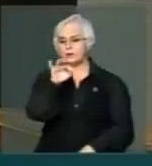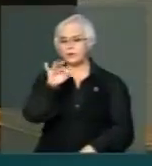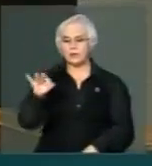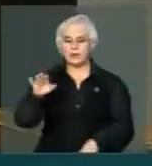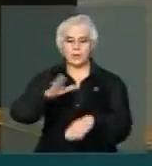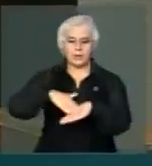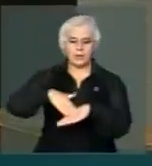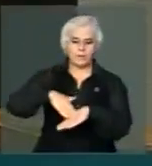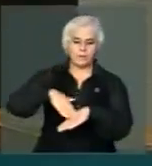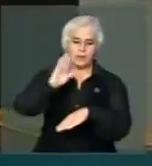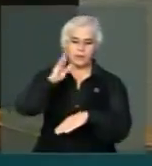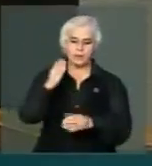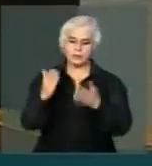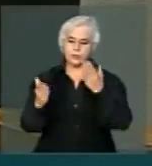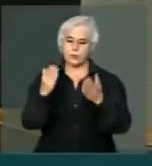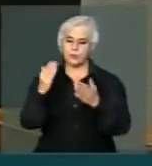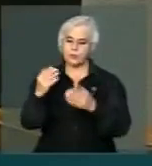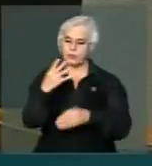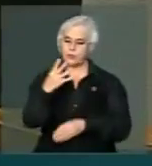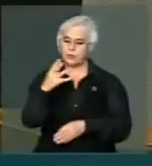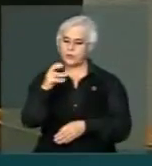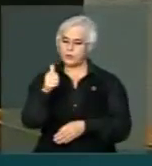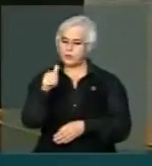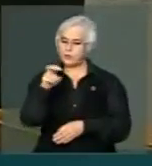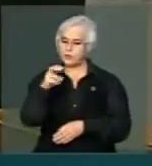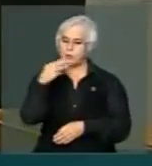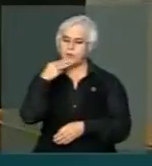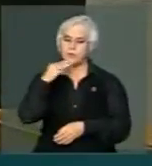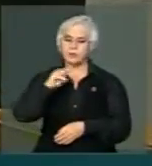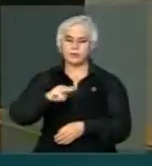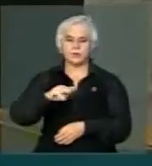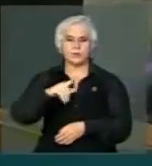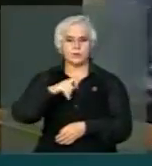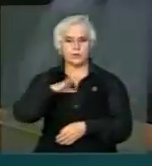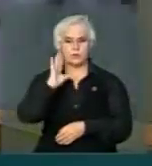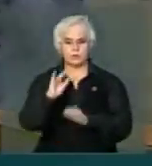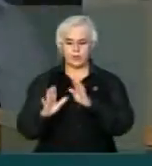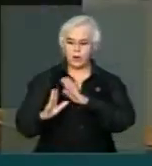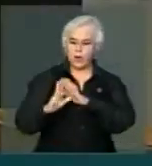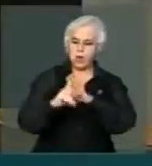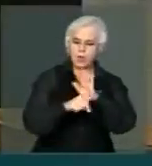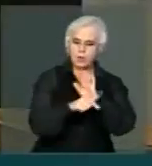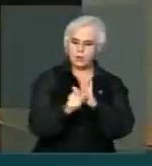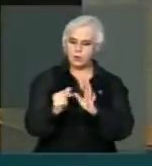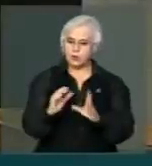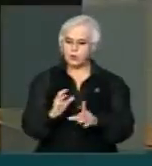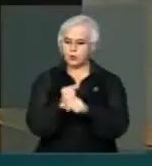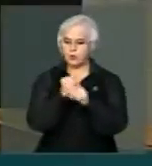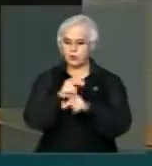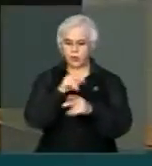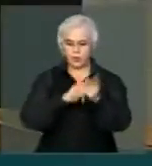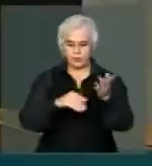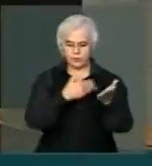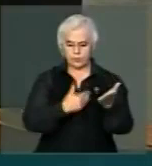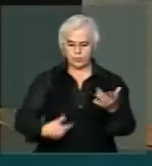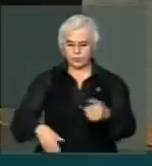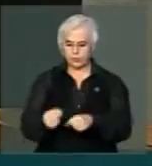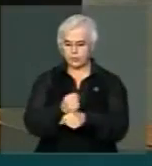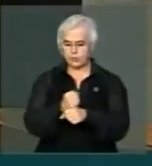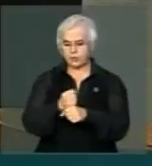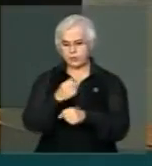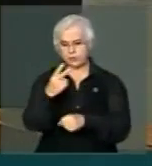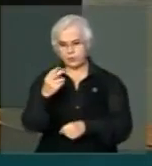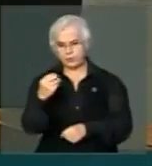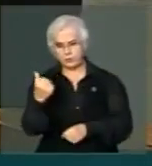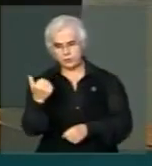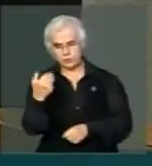20,48% a mais do que os 415 bilhões que foram desviados dos cofres públicos em 2013,